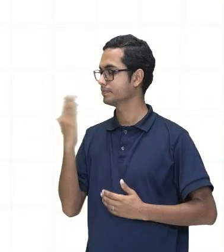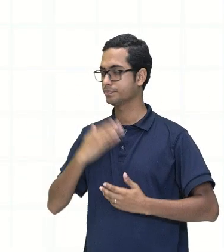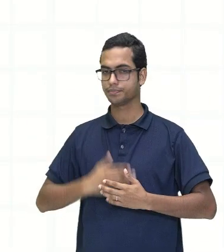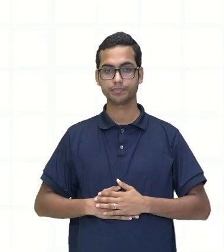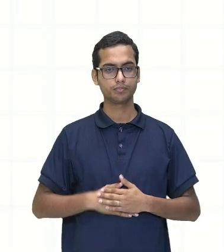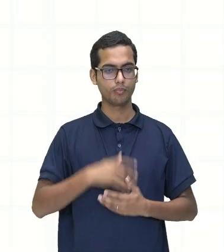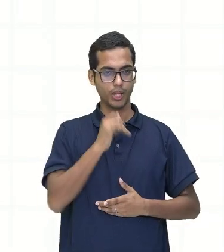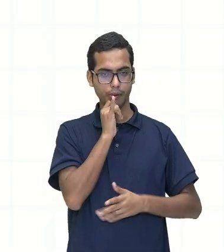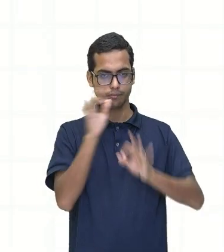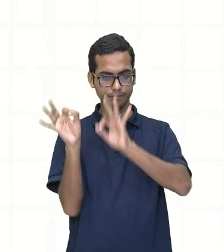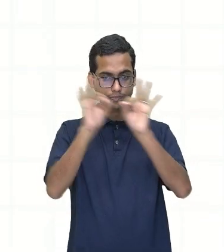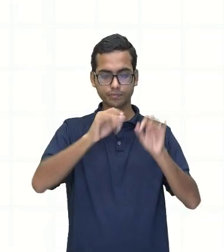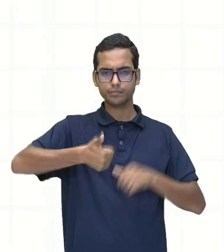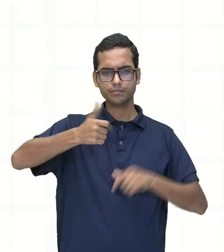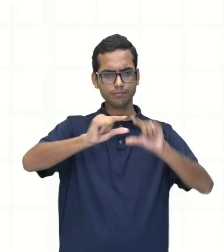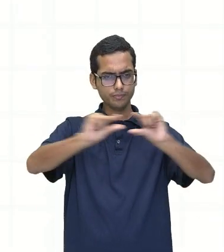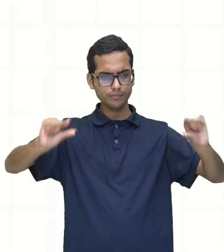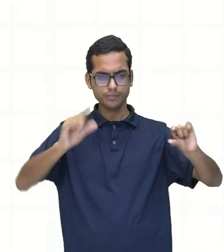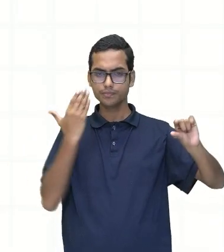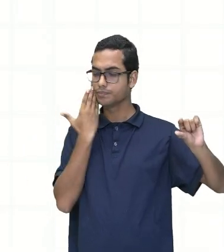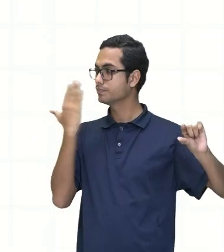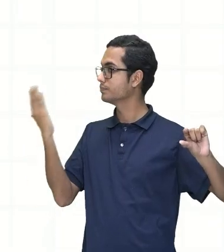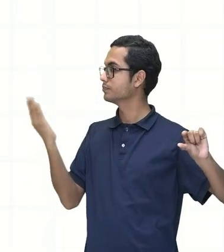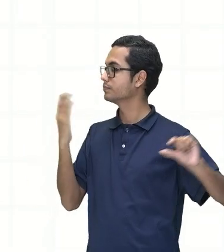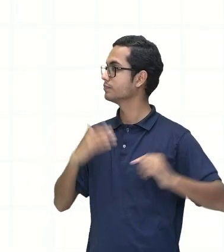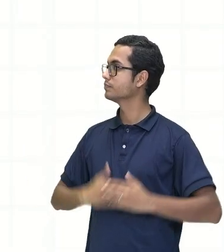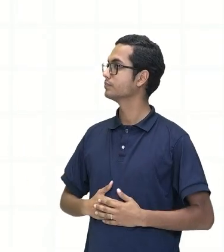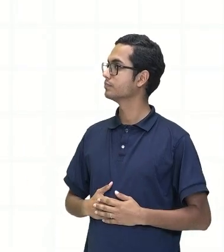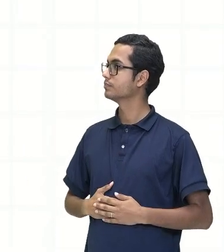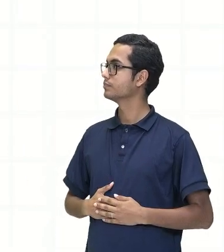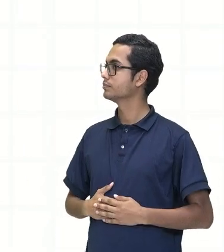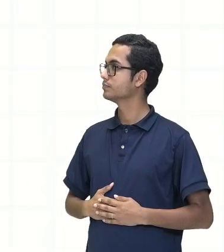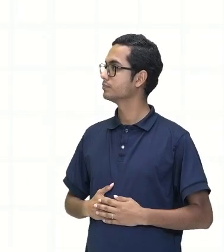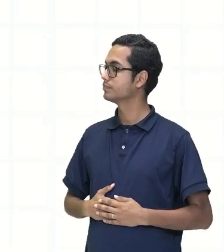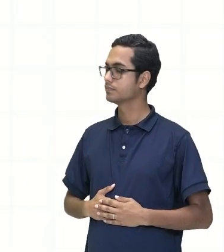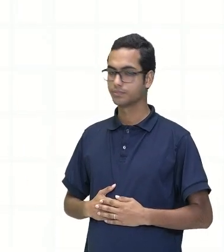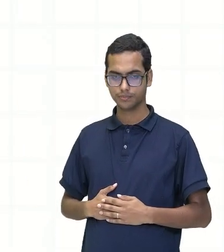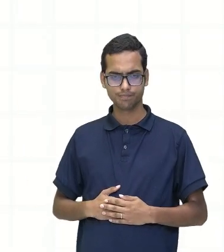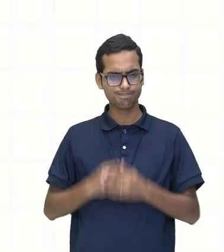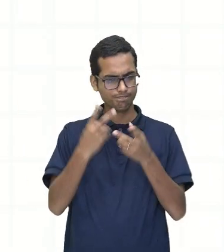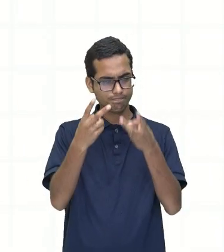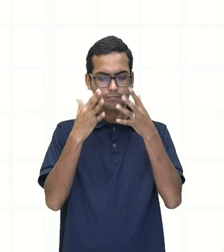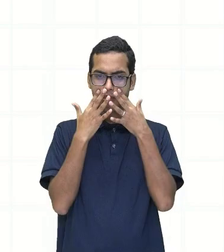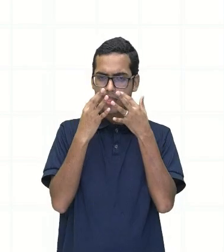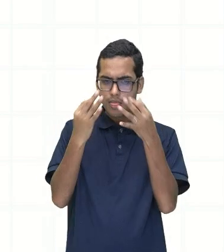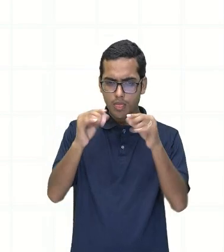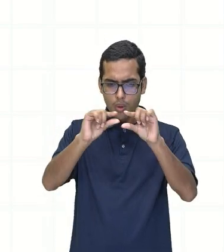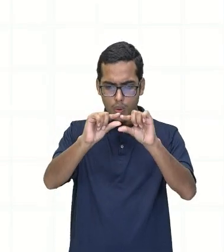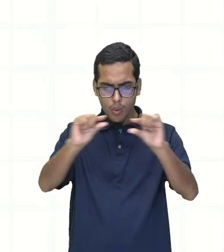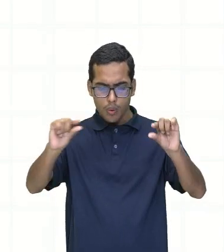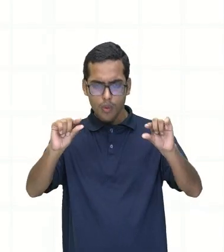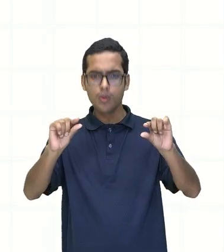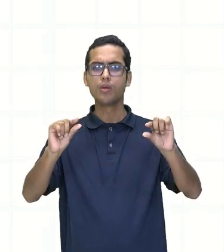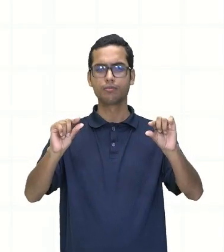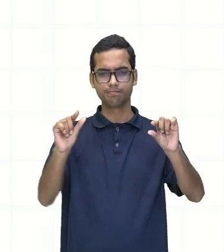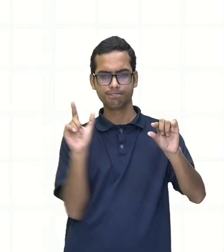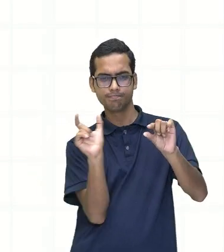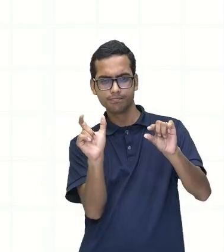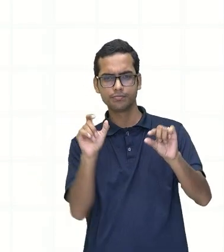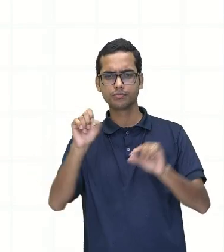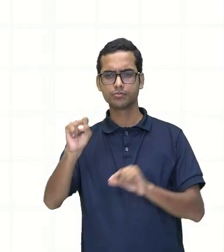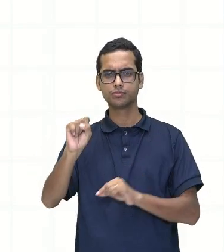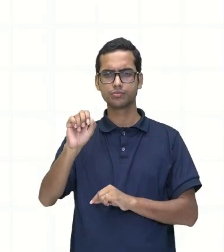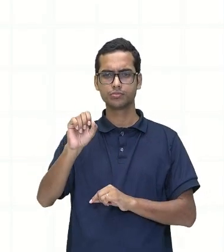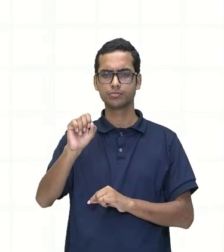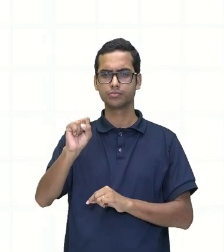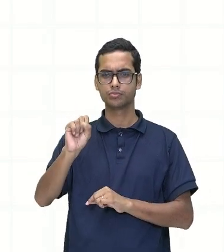nosso exemplo. A Maria fez aquele jantar na sua casa? Prestem atenção. A Maria fez aquele jantar na